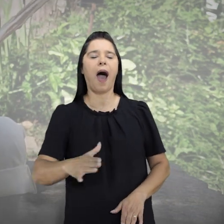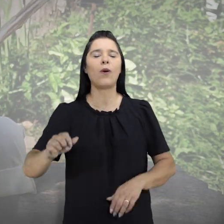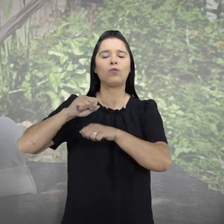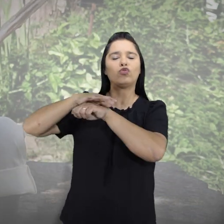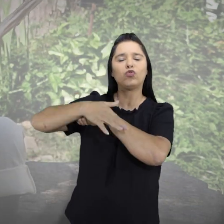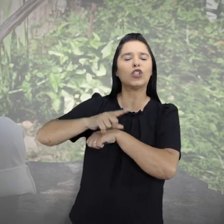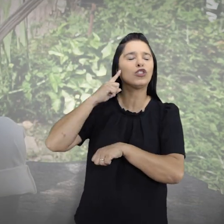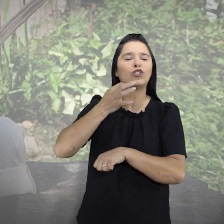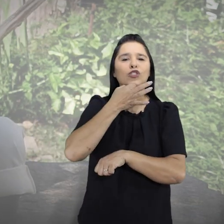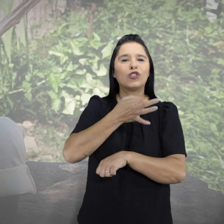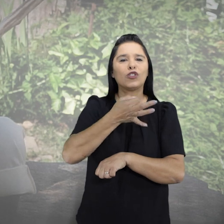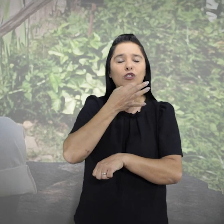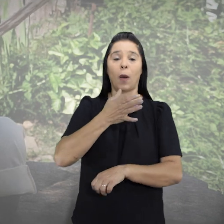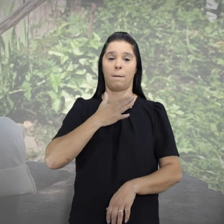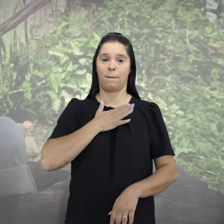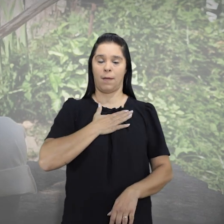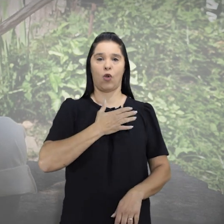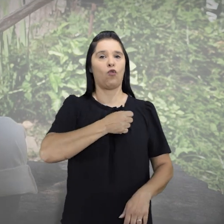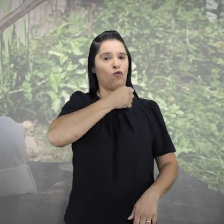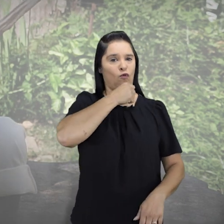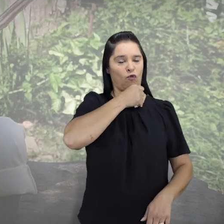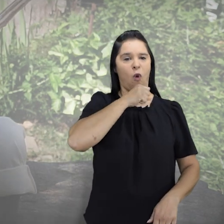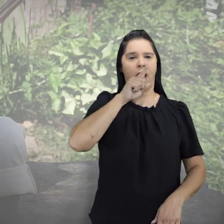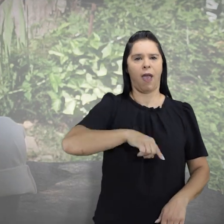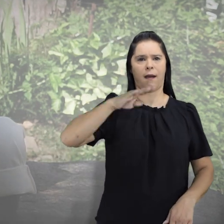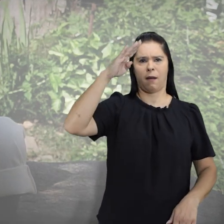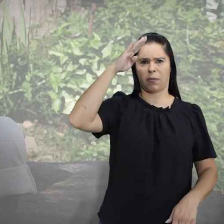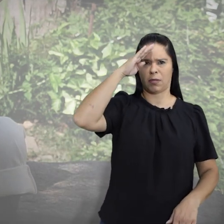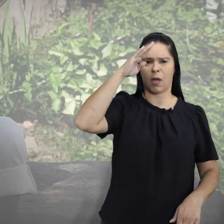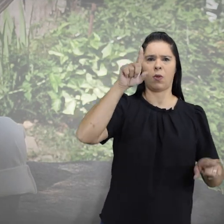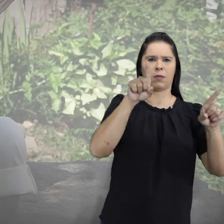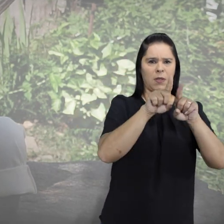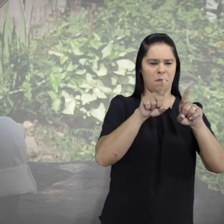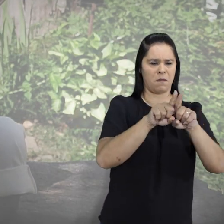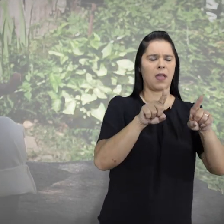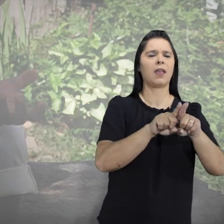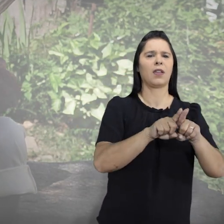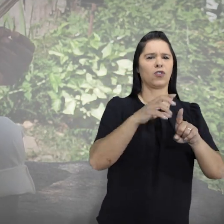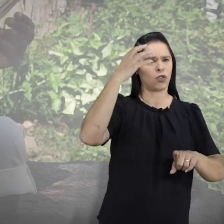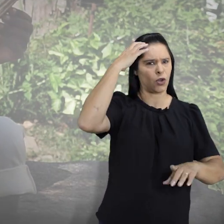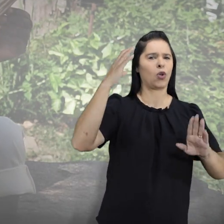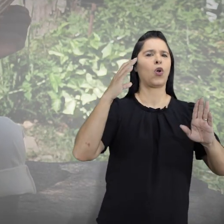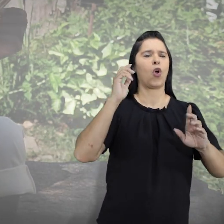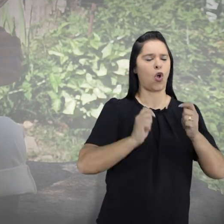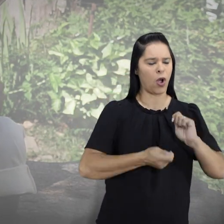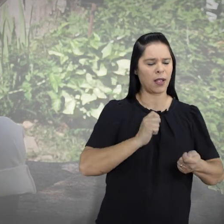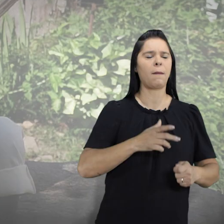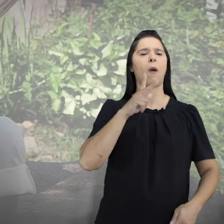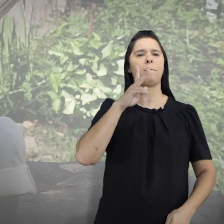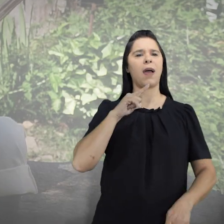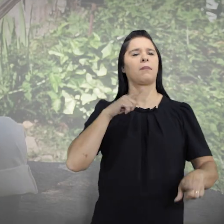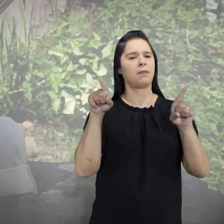E daí para lá, o meu avô era capitão de congado, o meu pai também fazia parte do grupo de congado, e